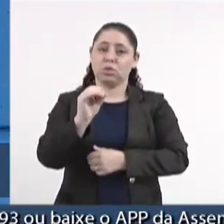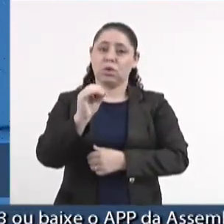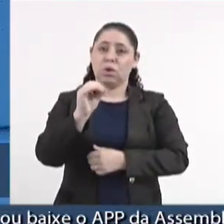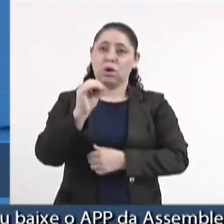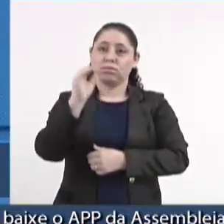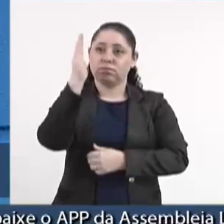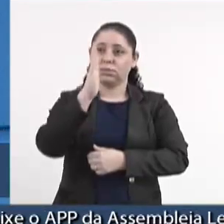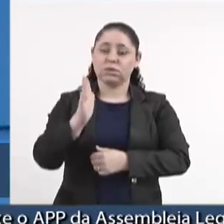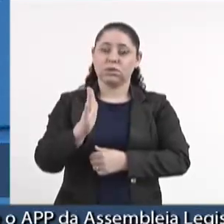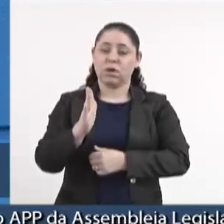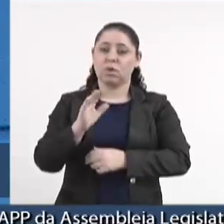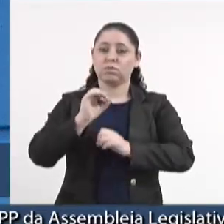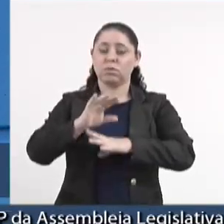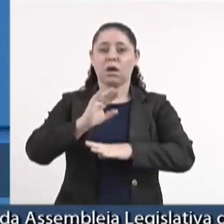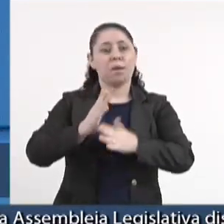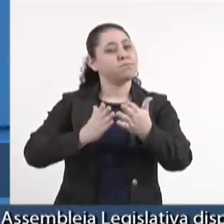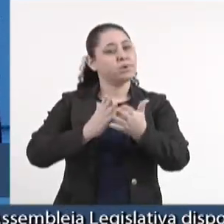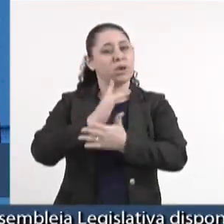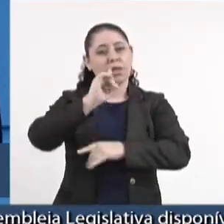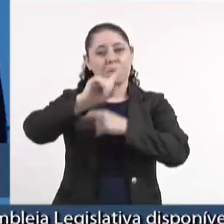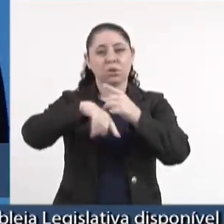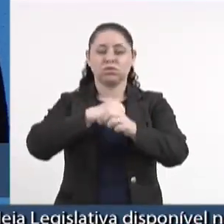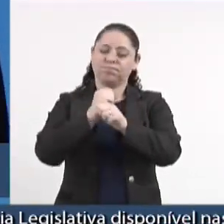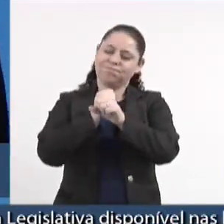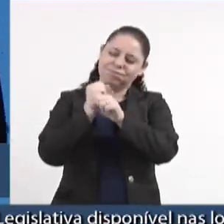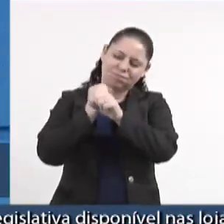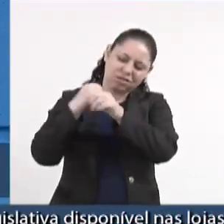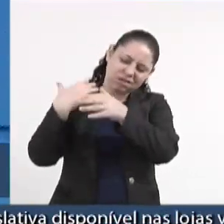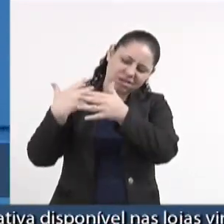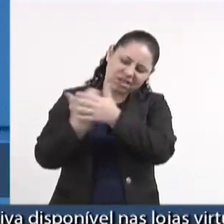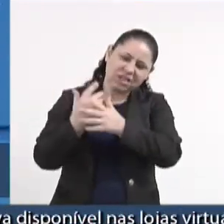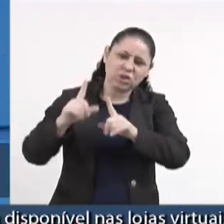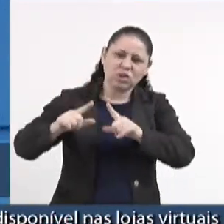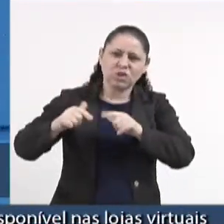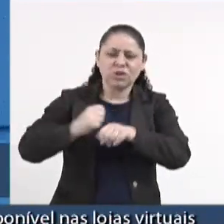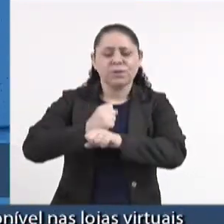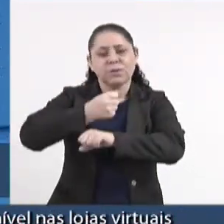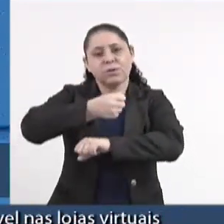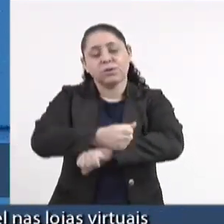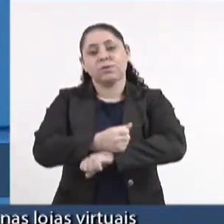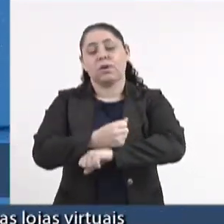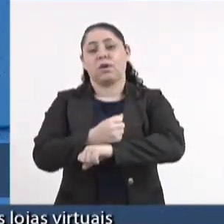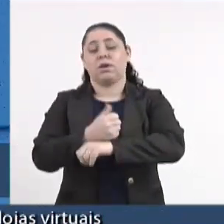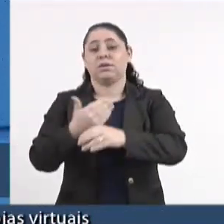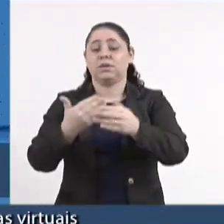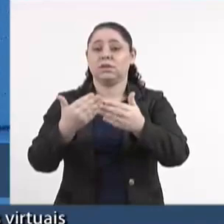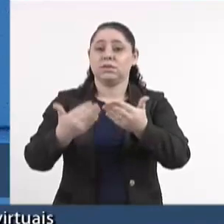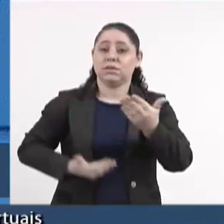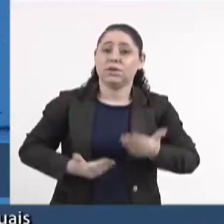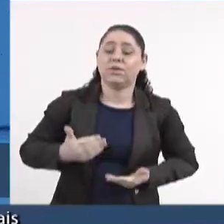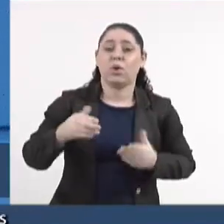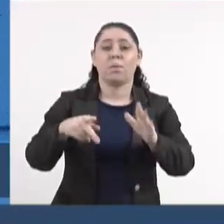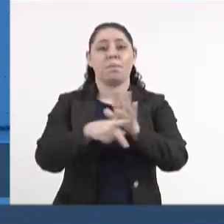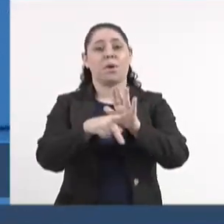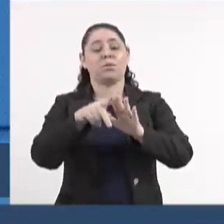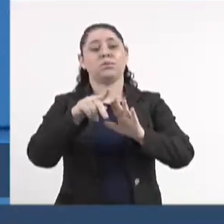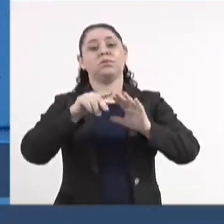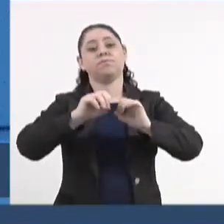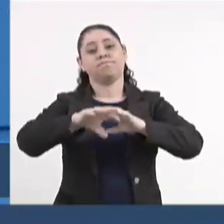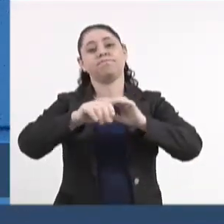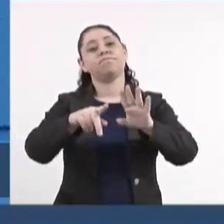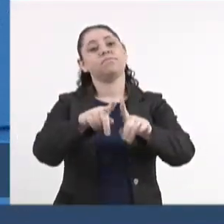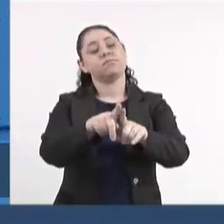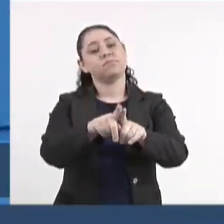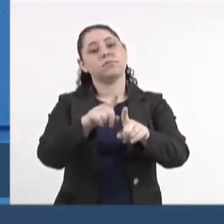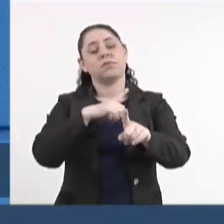foi aprovado depois de muitos anos de luta da classe trabalhadora, de servidores e servidoras da educação, no intuito